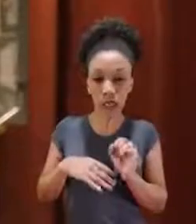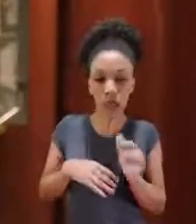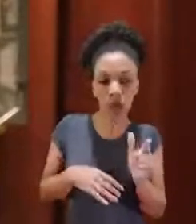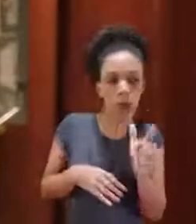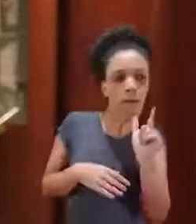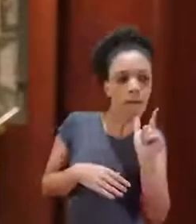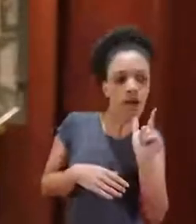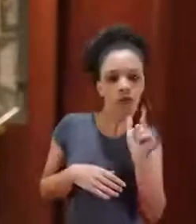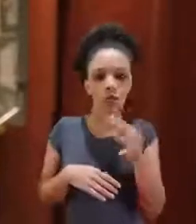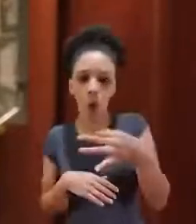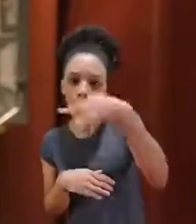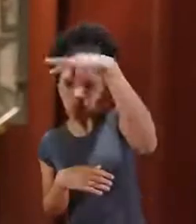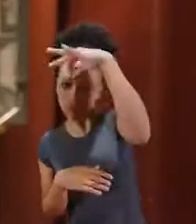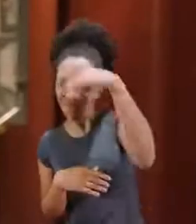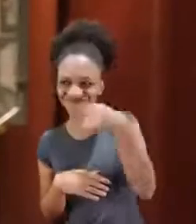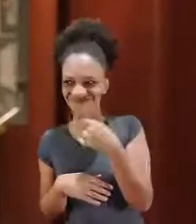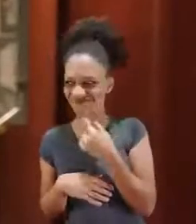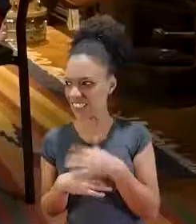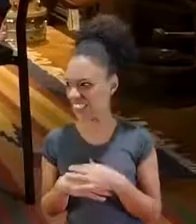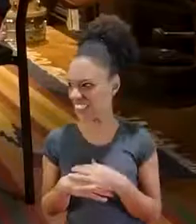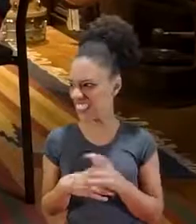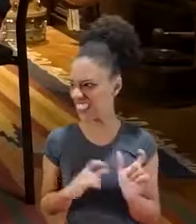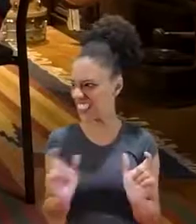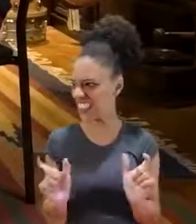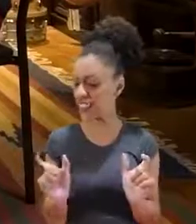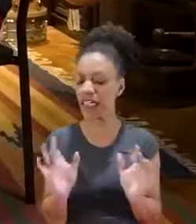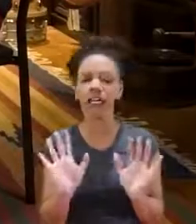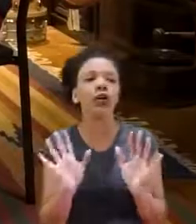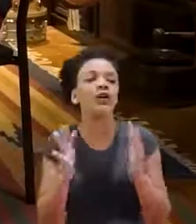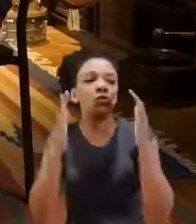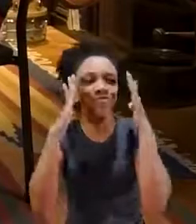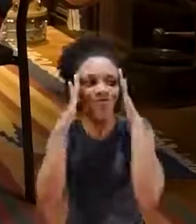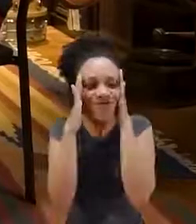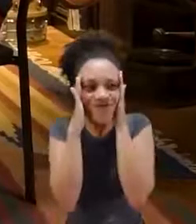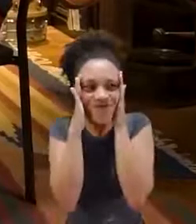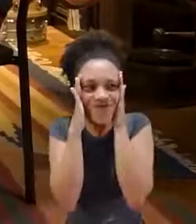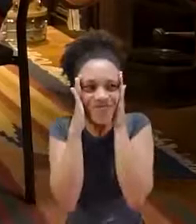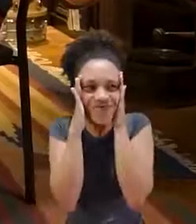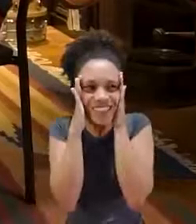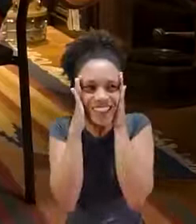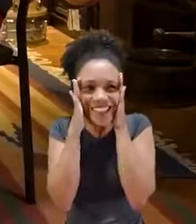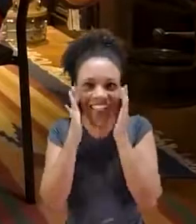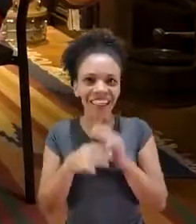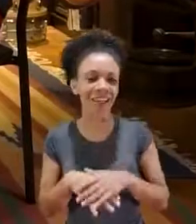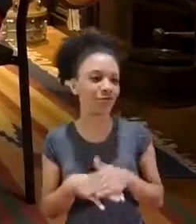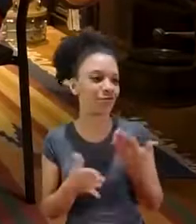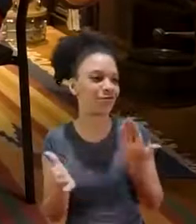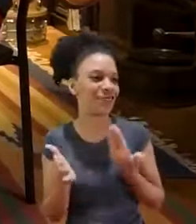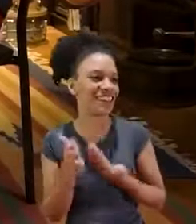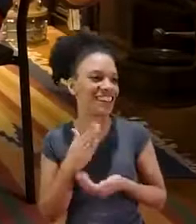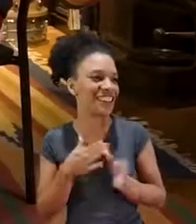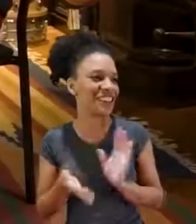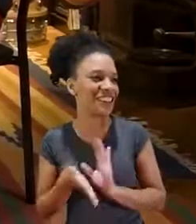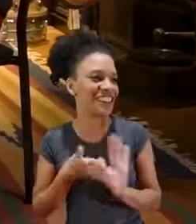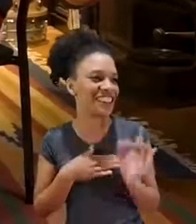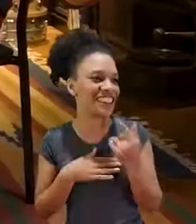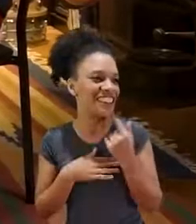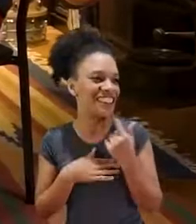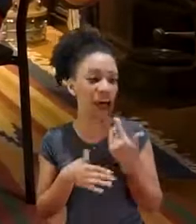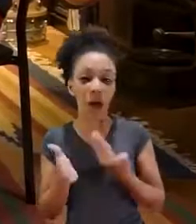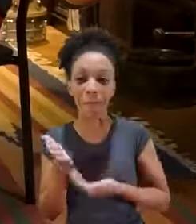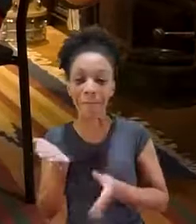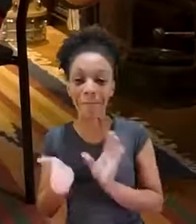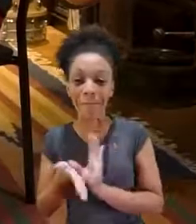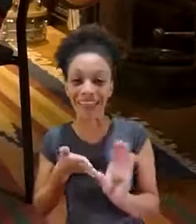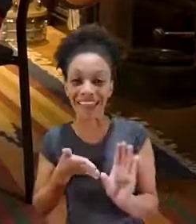pinto o eu falei você problema Espera aí o seu Patrocínio ver com o advogado do Patrocínio da